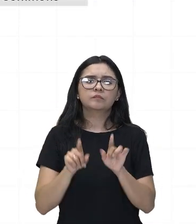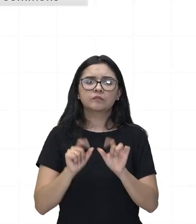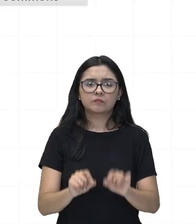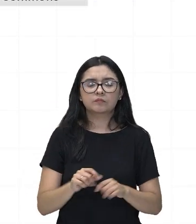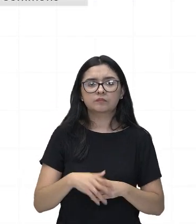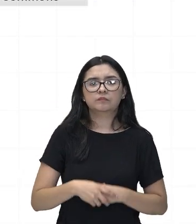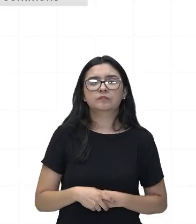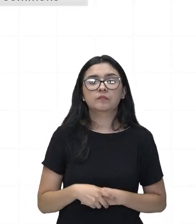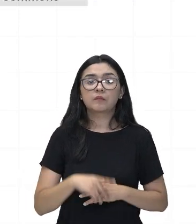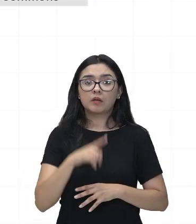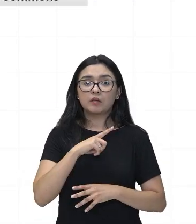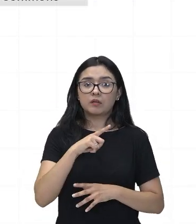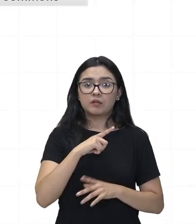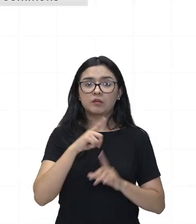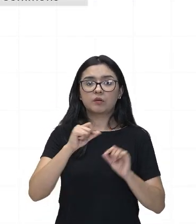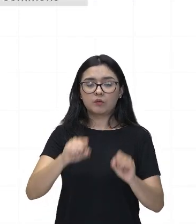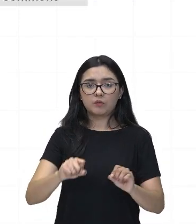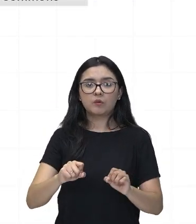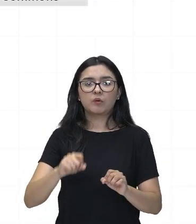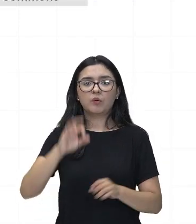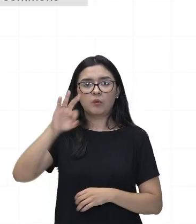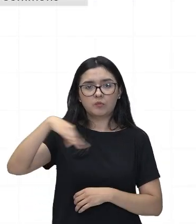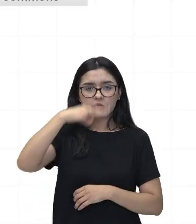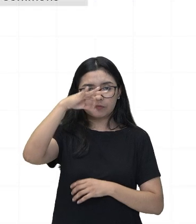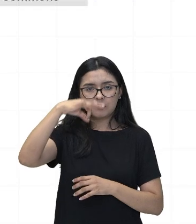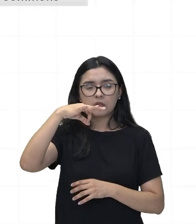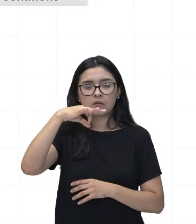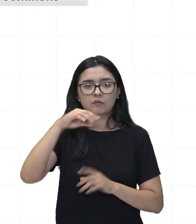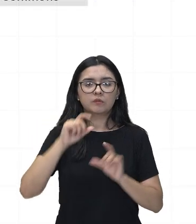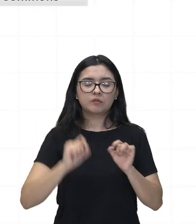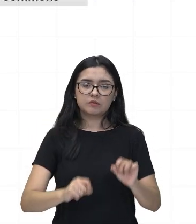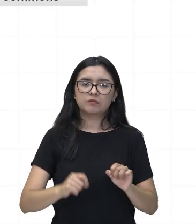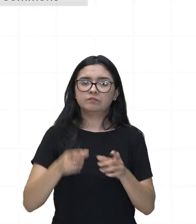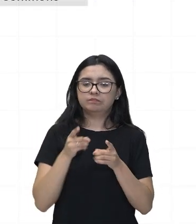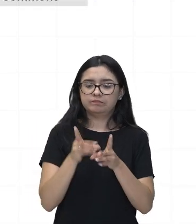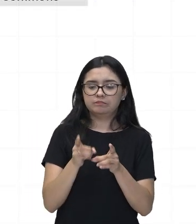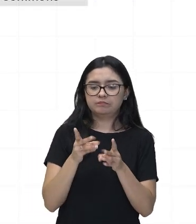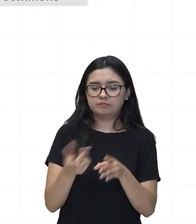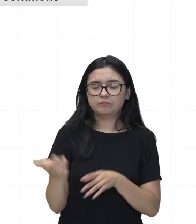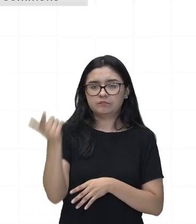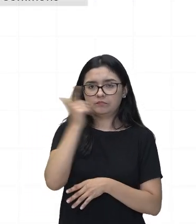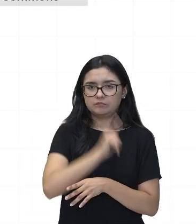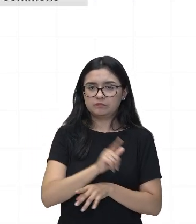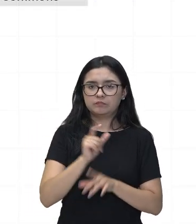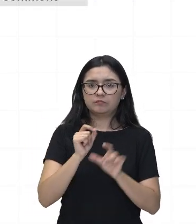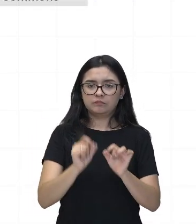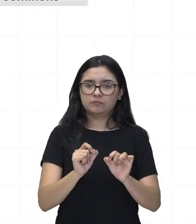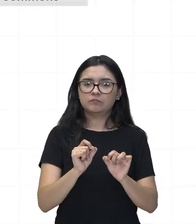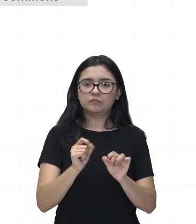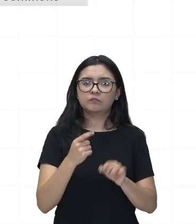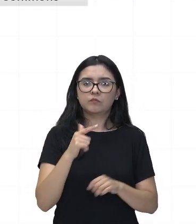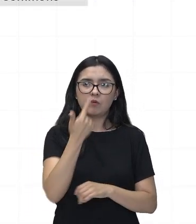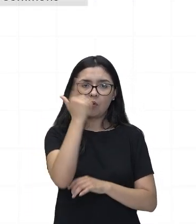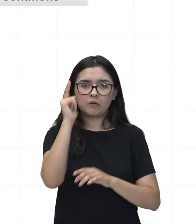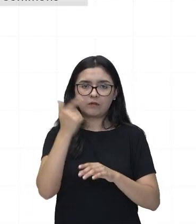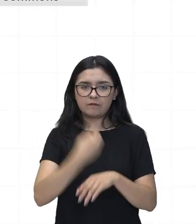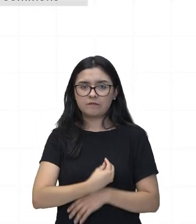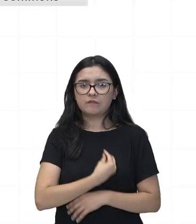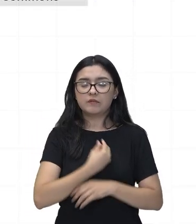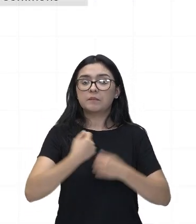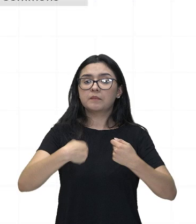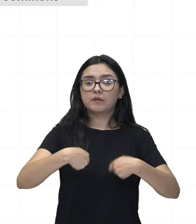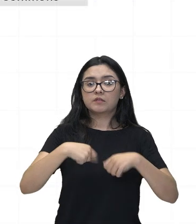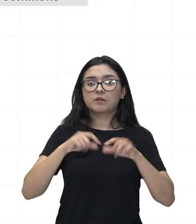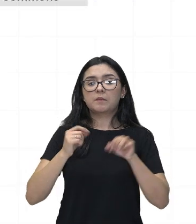espírito evolua nessa doutrina religiosa e alcance os planos espirituais superiores, é